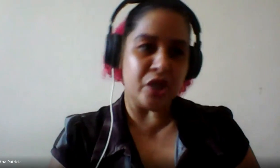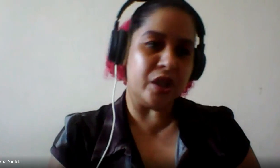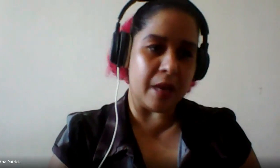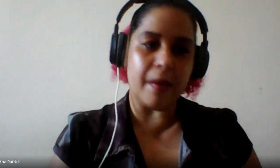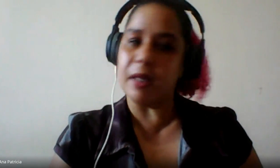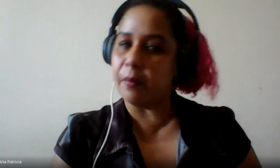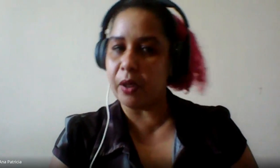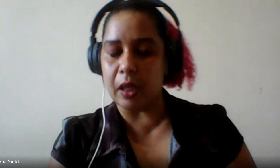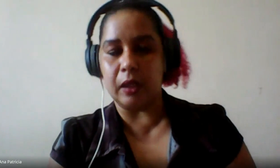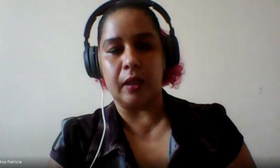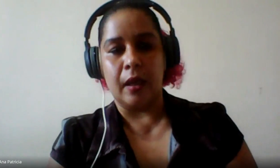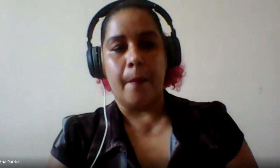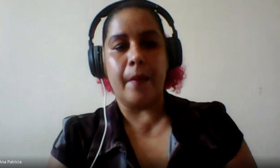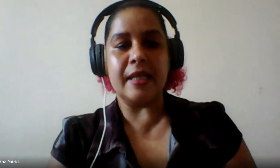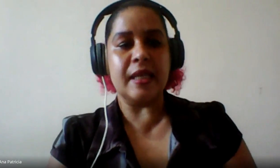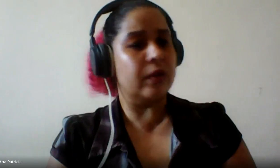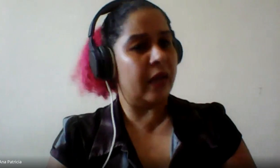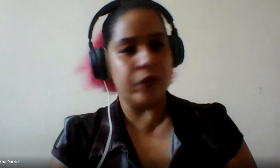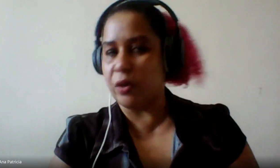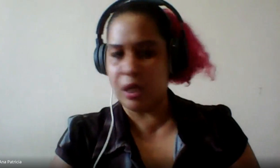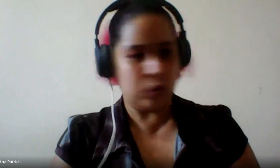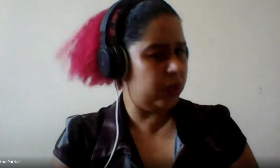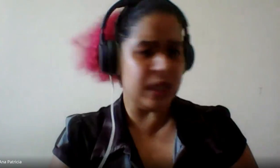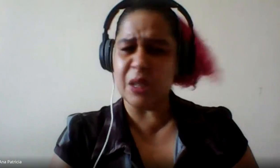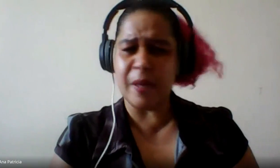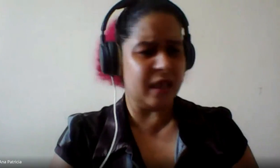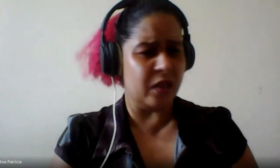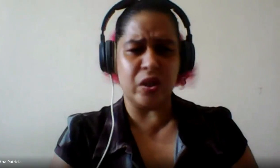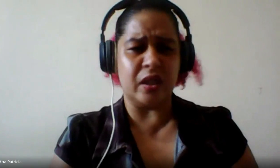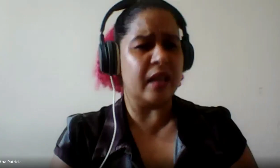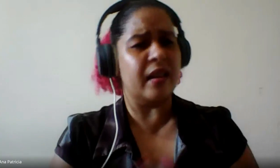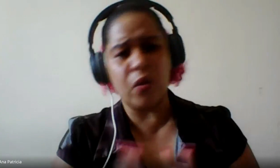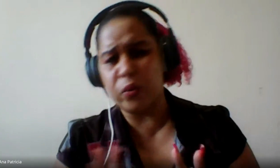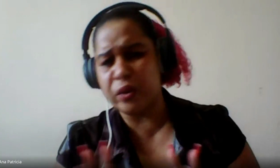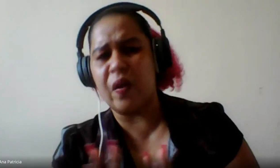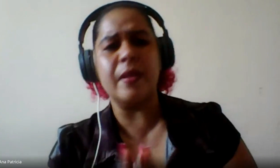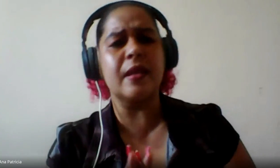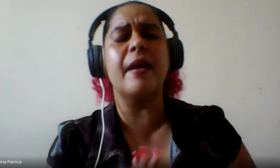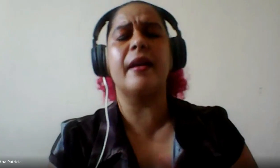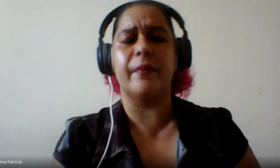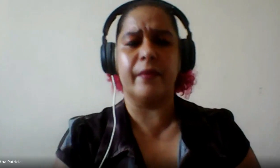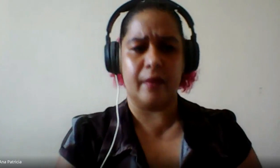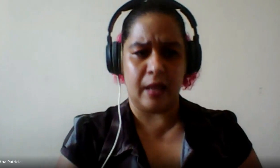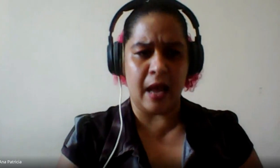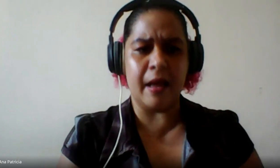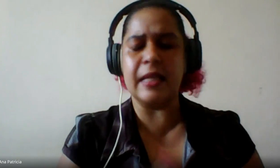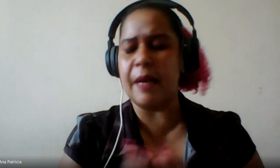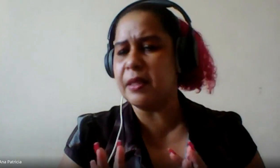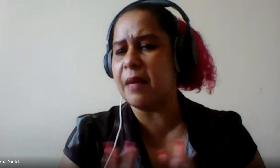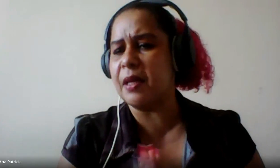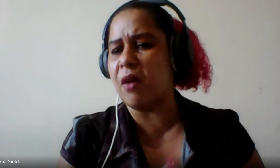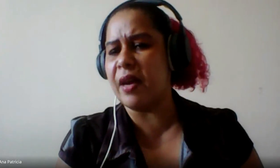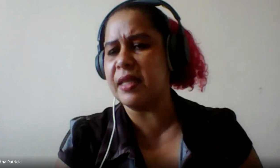Libras é extremamente importante. Mas se não está funcionando, não se desespera não, gente. A gente tem outras formas também. Tá?